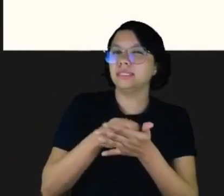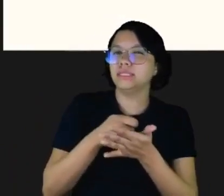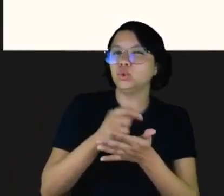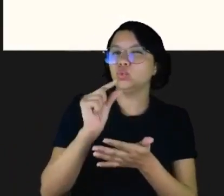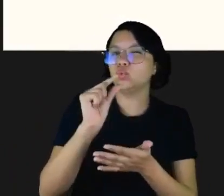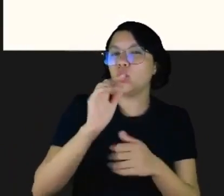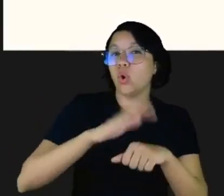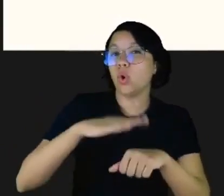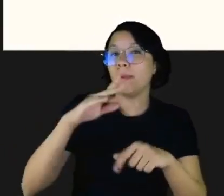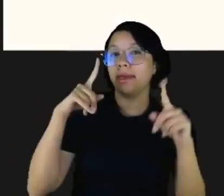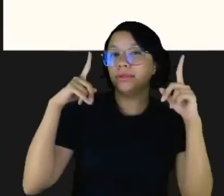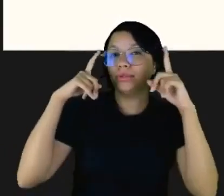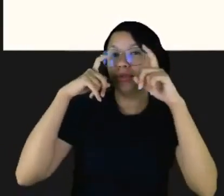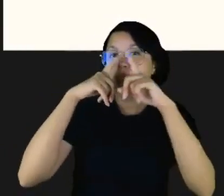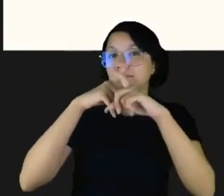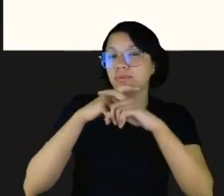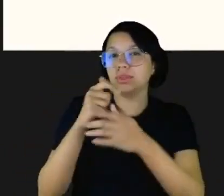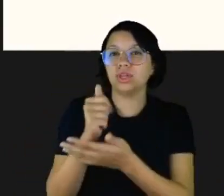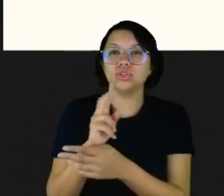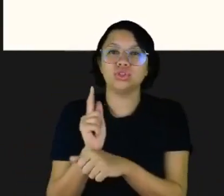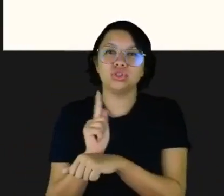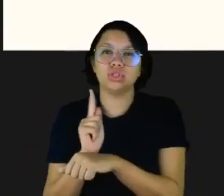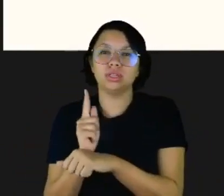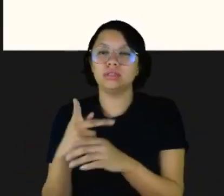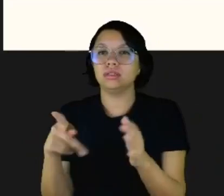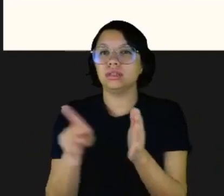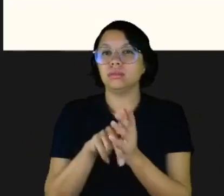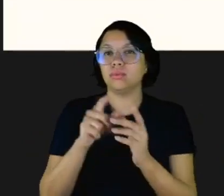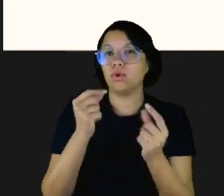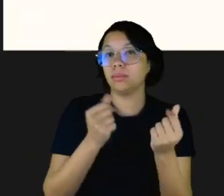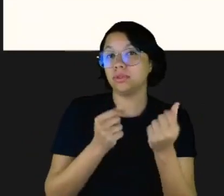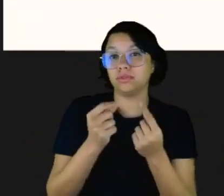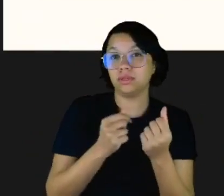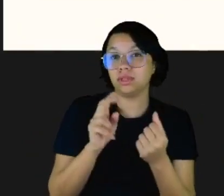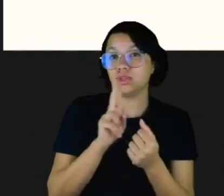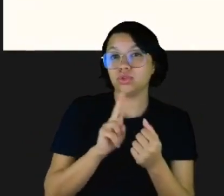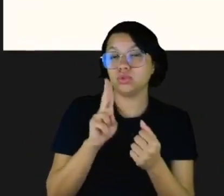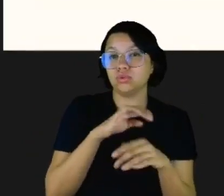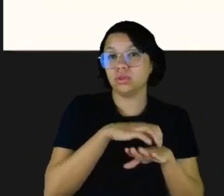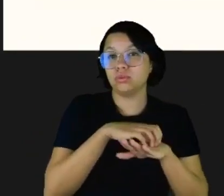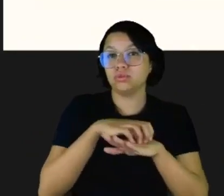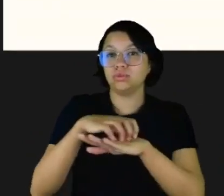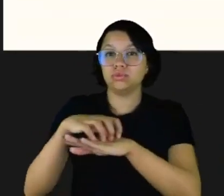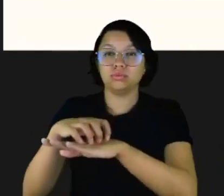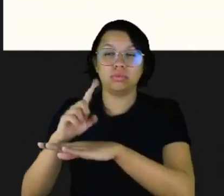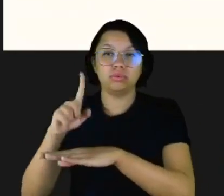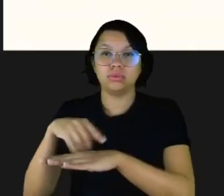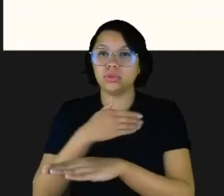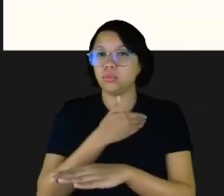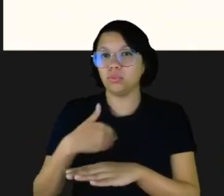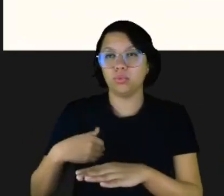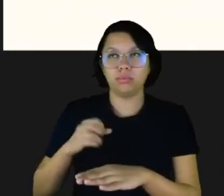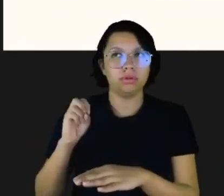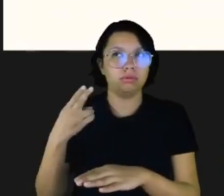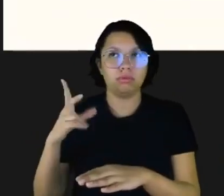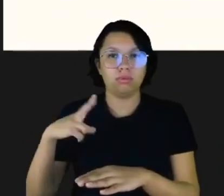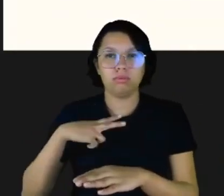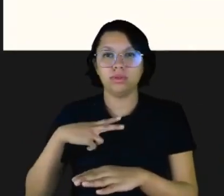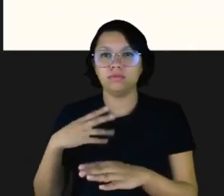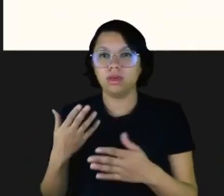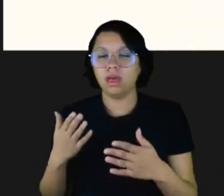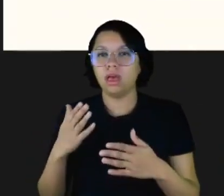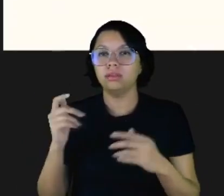complexidade. Então, gerenciar as próprias finanças, usar um transporte, seja público ou privado,